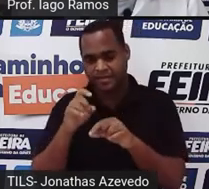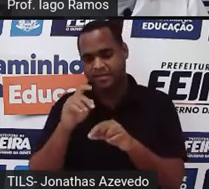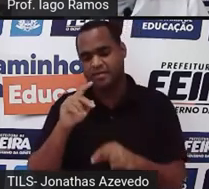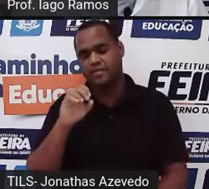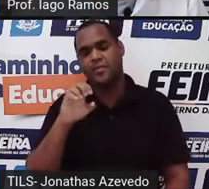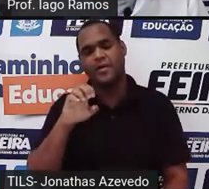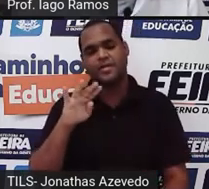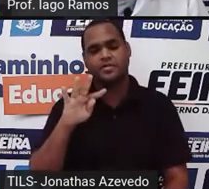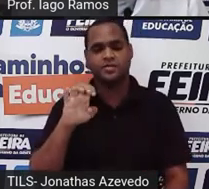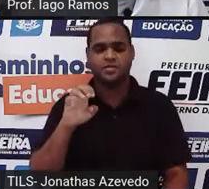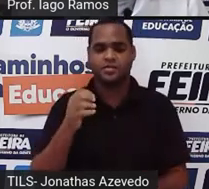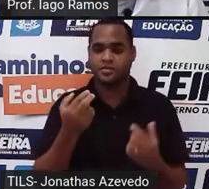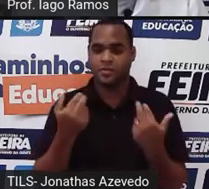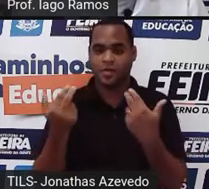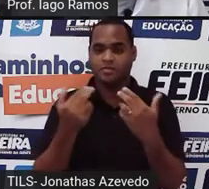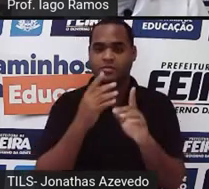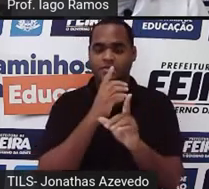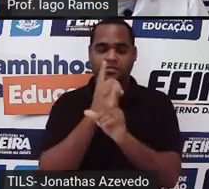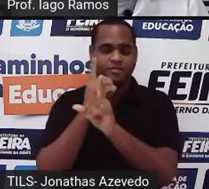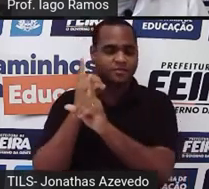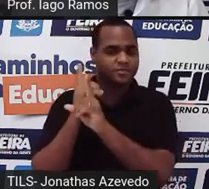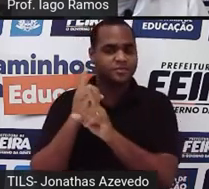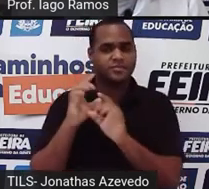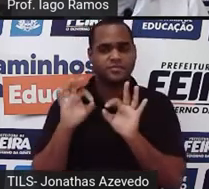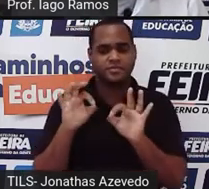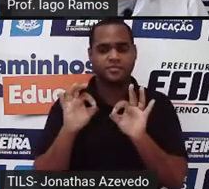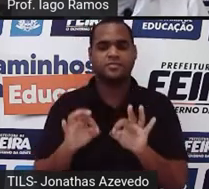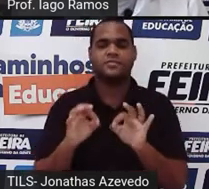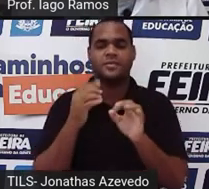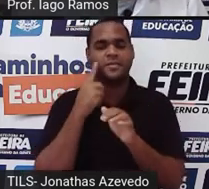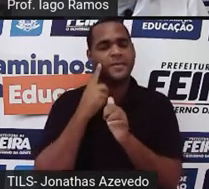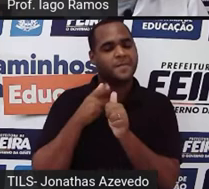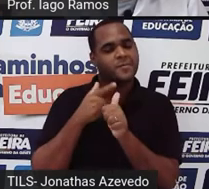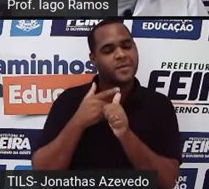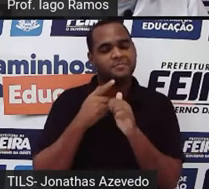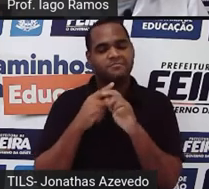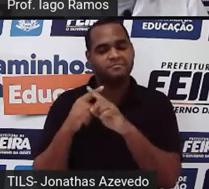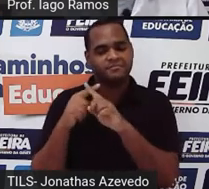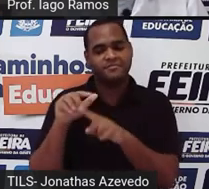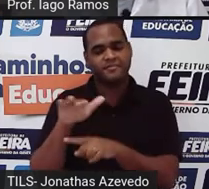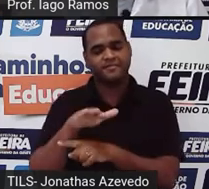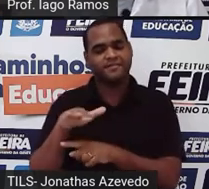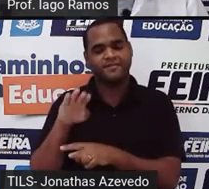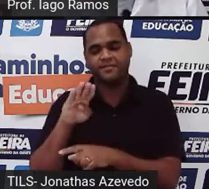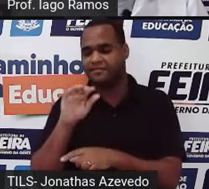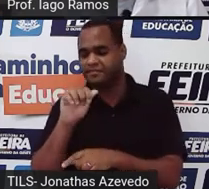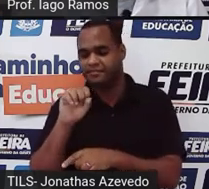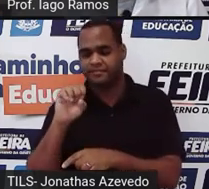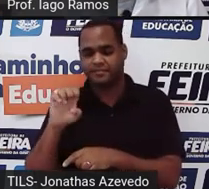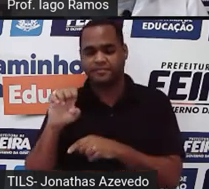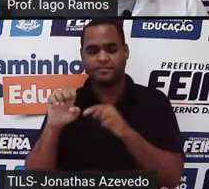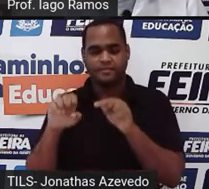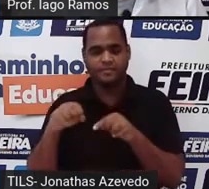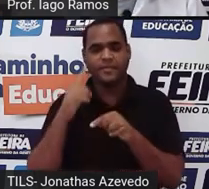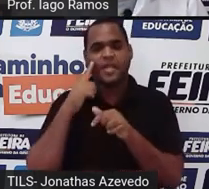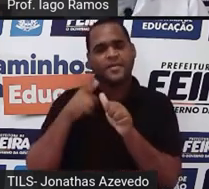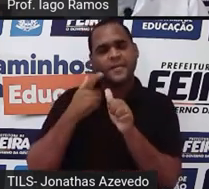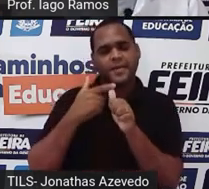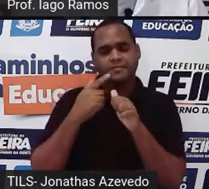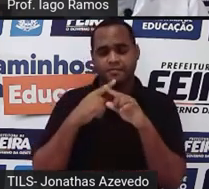iguais, para encontrar o resultado, a gente multiplica primeiro as bases, o resultado dessa multiplicação das